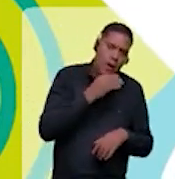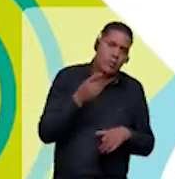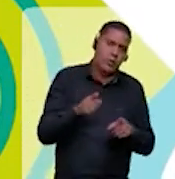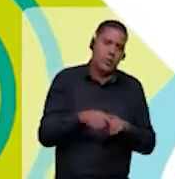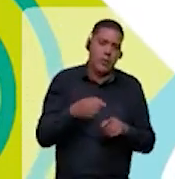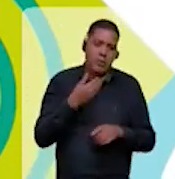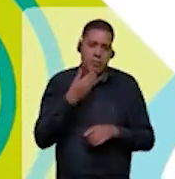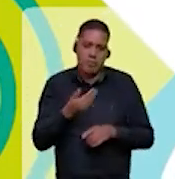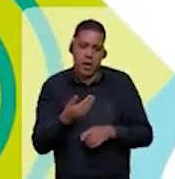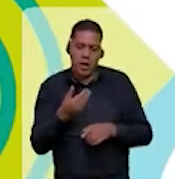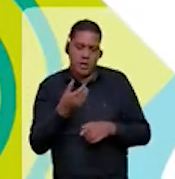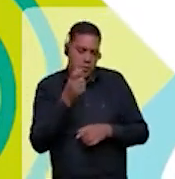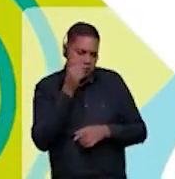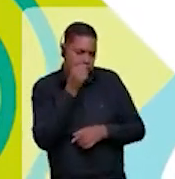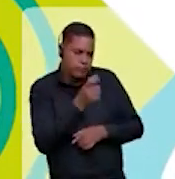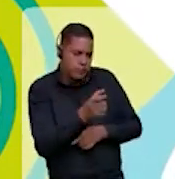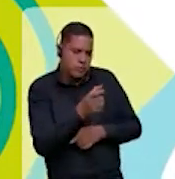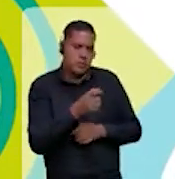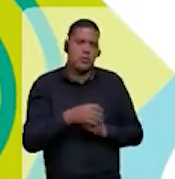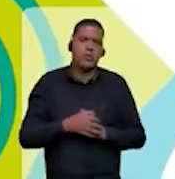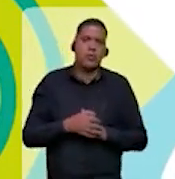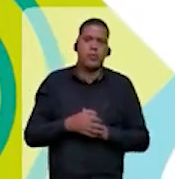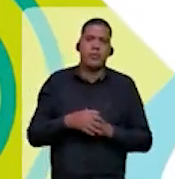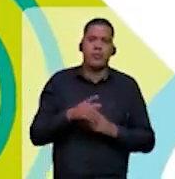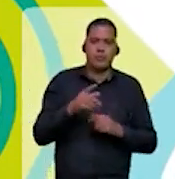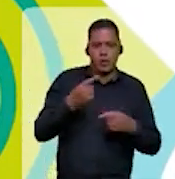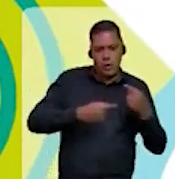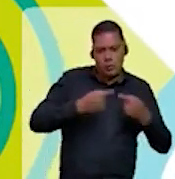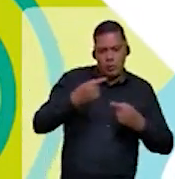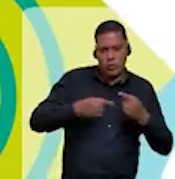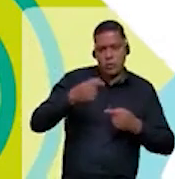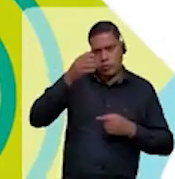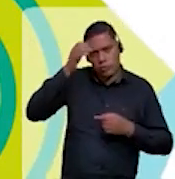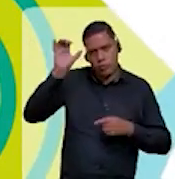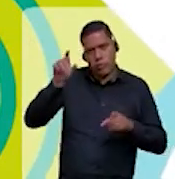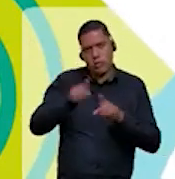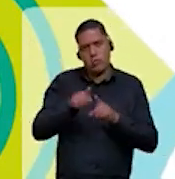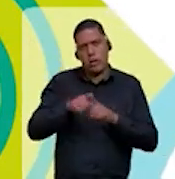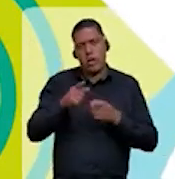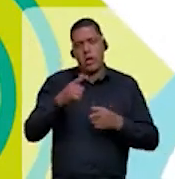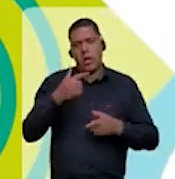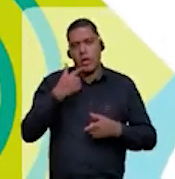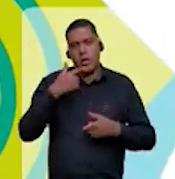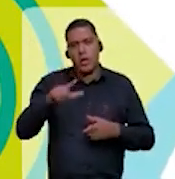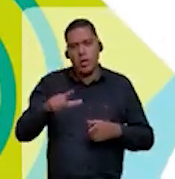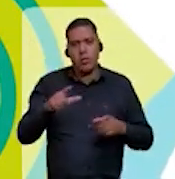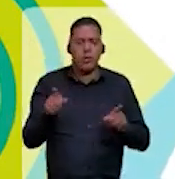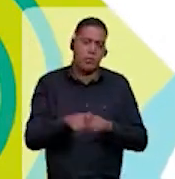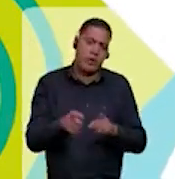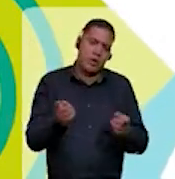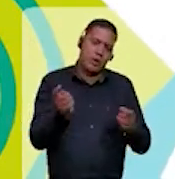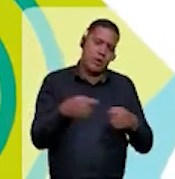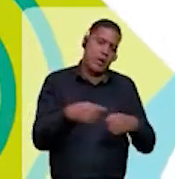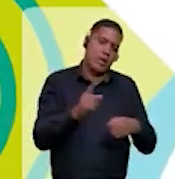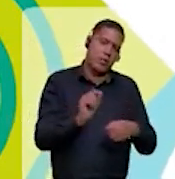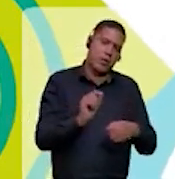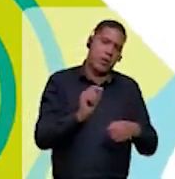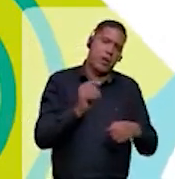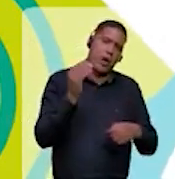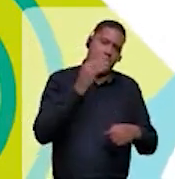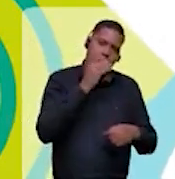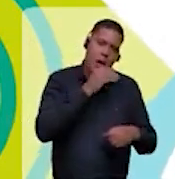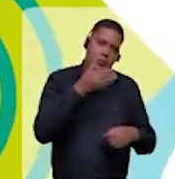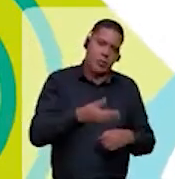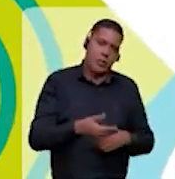a atenção dos gestores das políticas de cultura e língua dos nossos idiomas podem ser elencadas brevemente